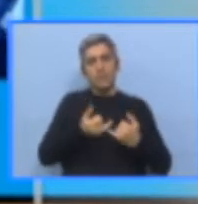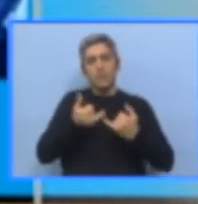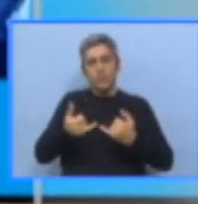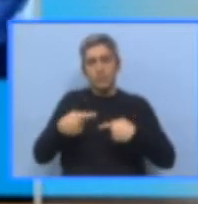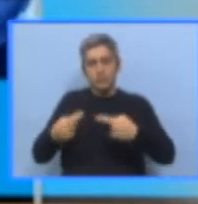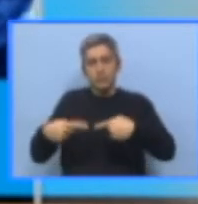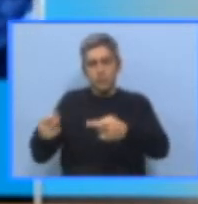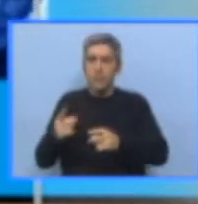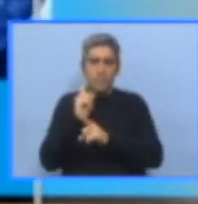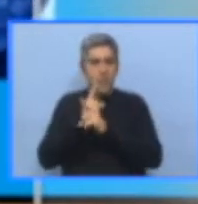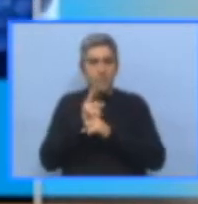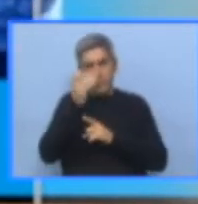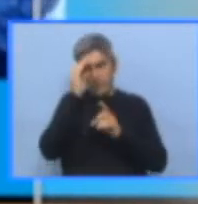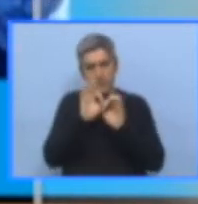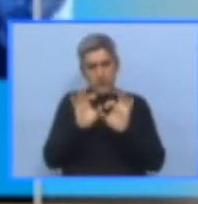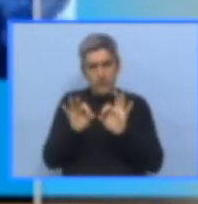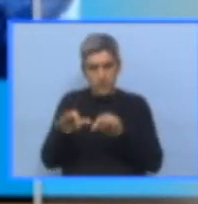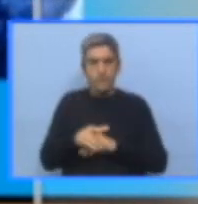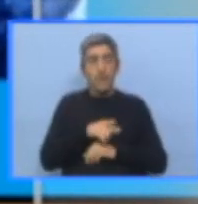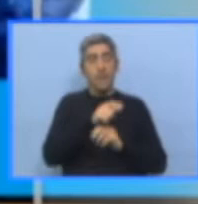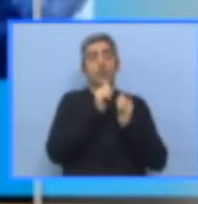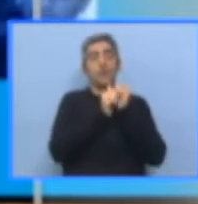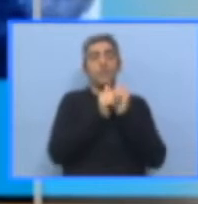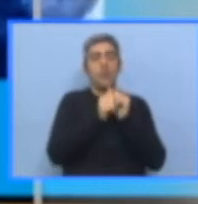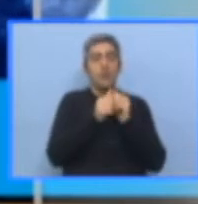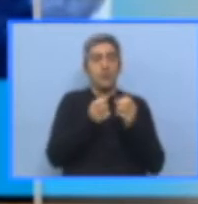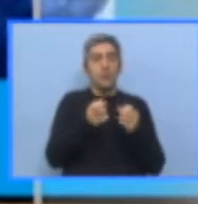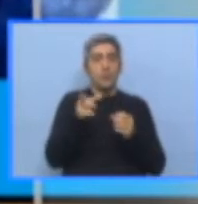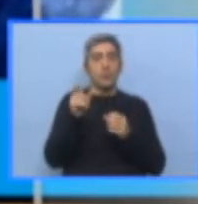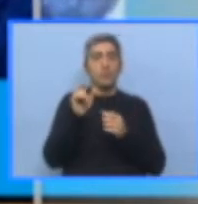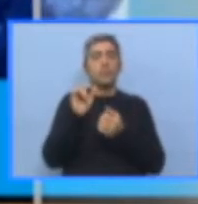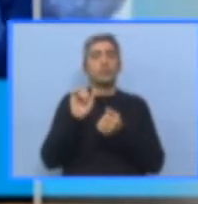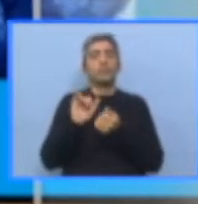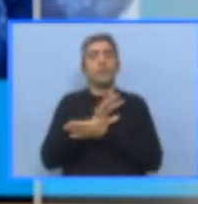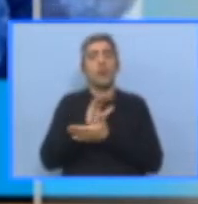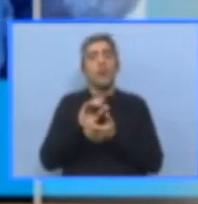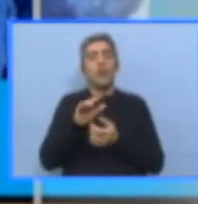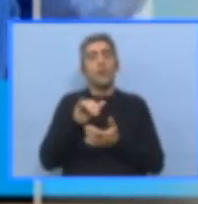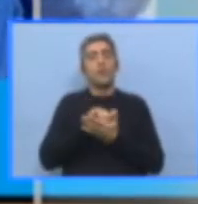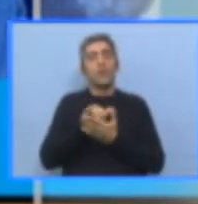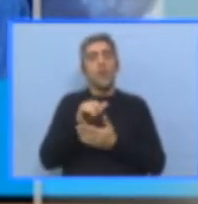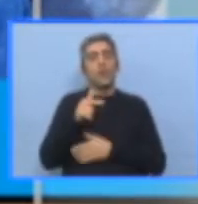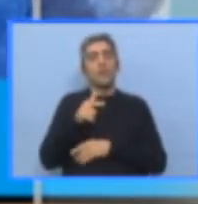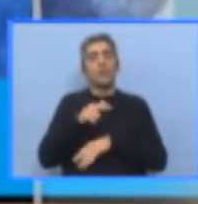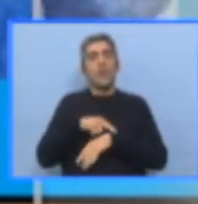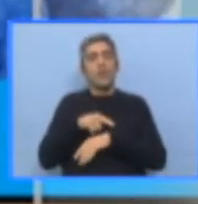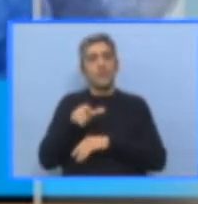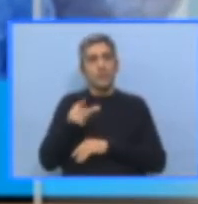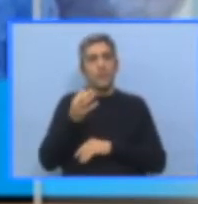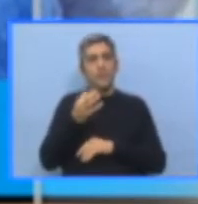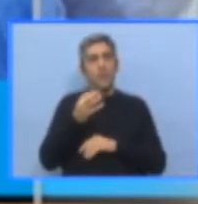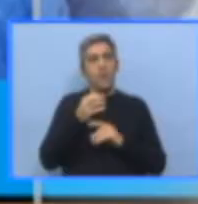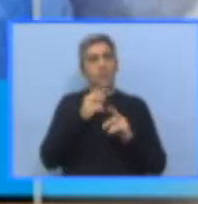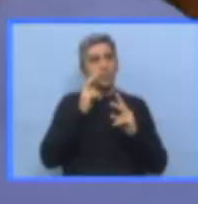dada altura, esses documentos chegam aos jornalistas do New York Times. O New York Times começa a publicar,